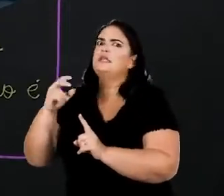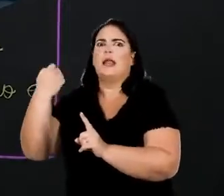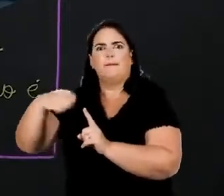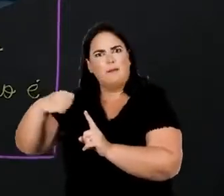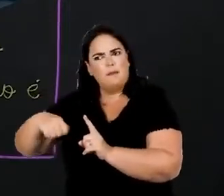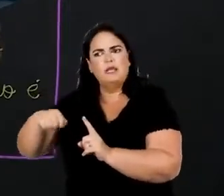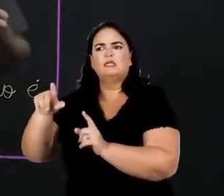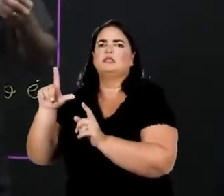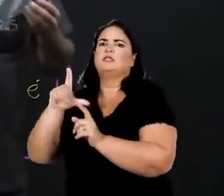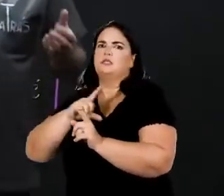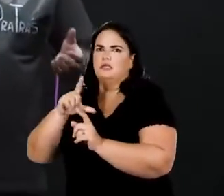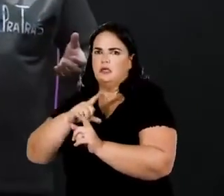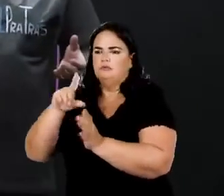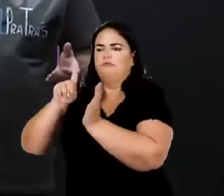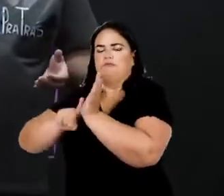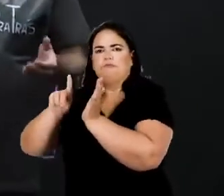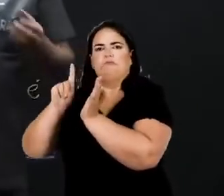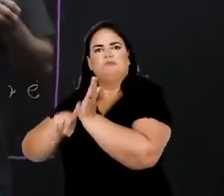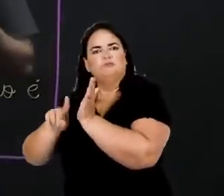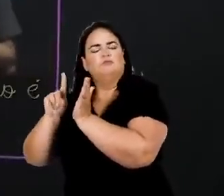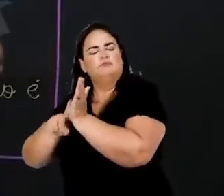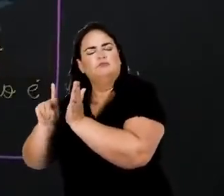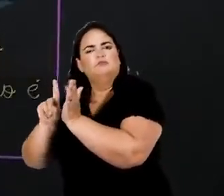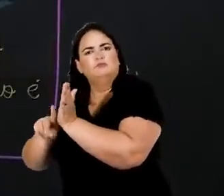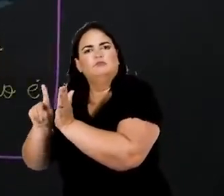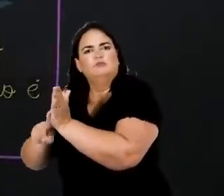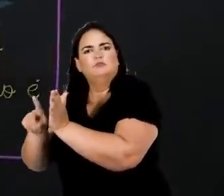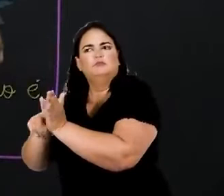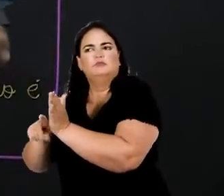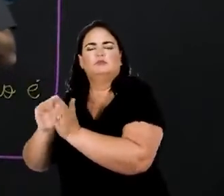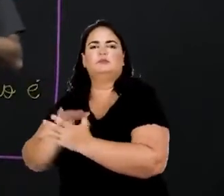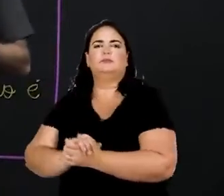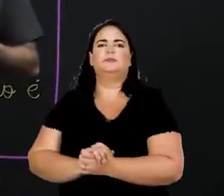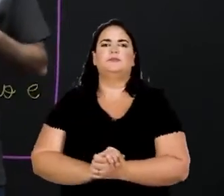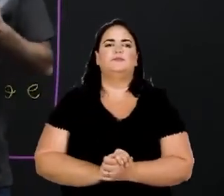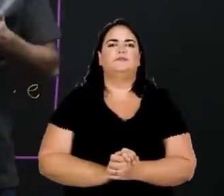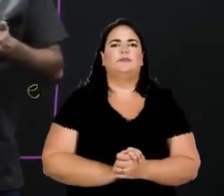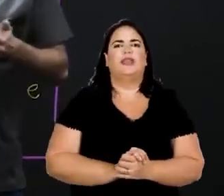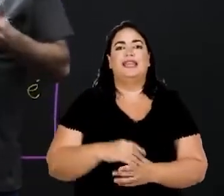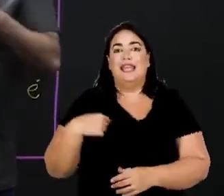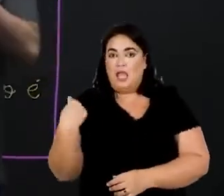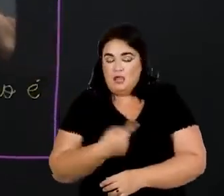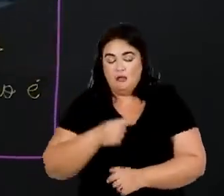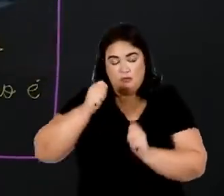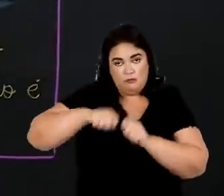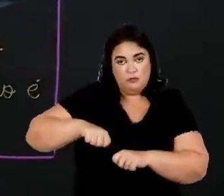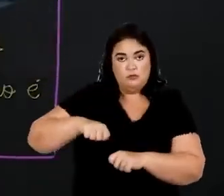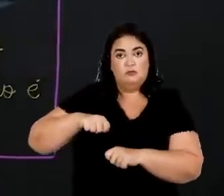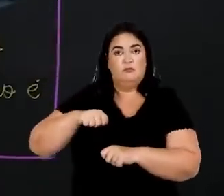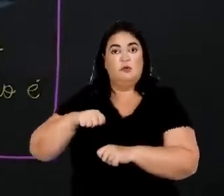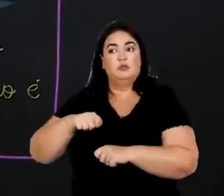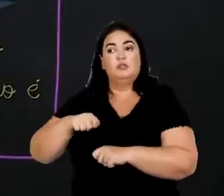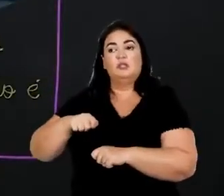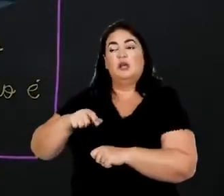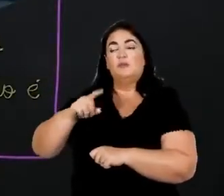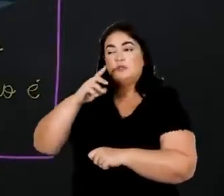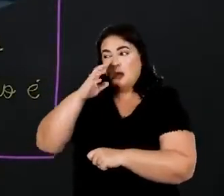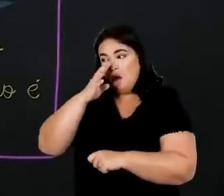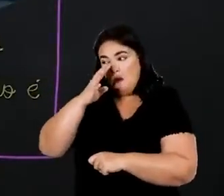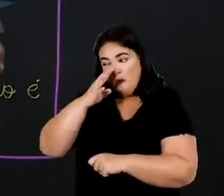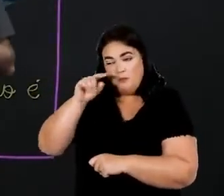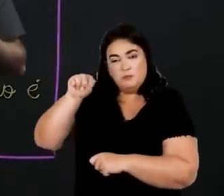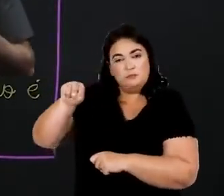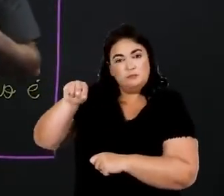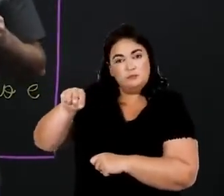os números inteiros negativos o que que isso quer dizer quer dizer que para que a gente possa analisar e